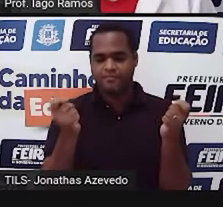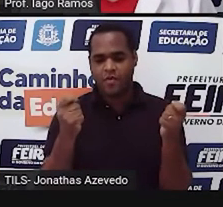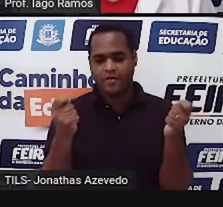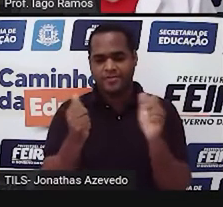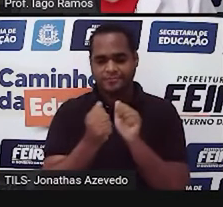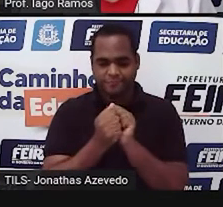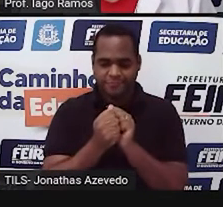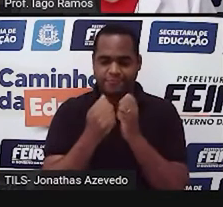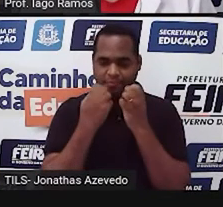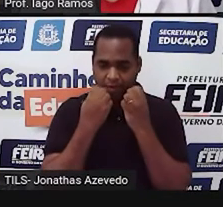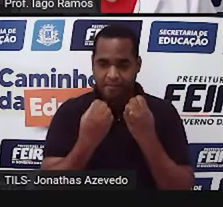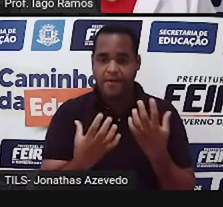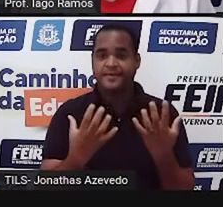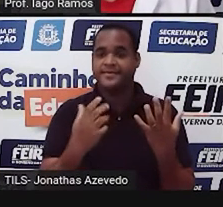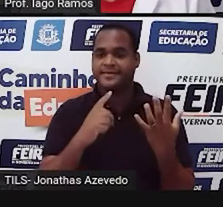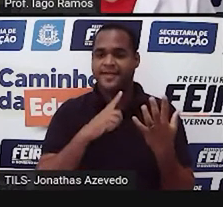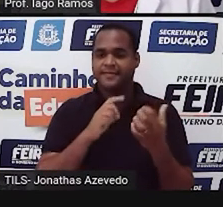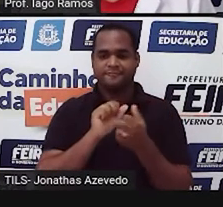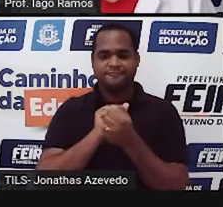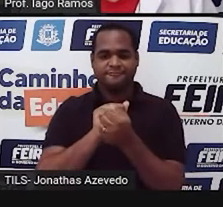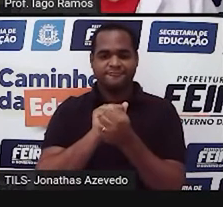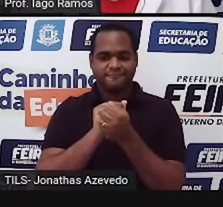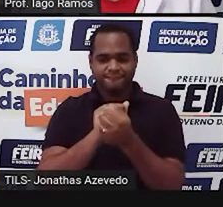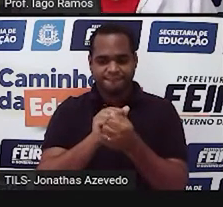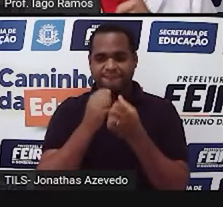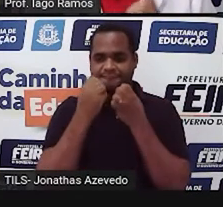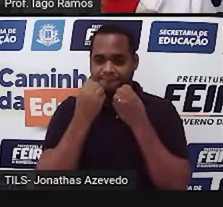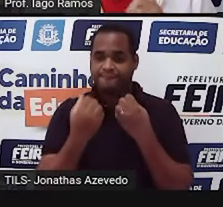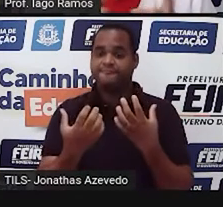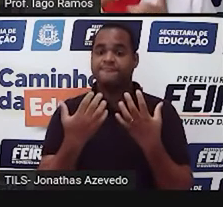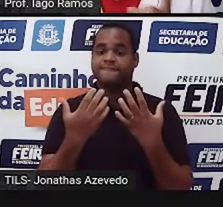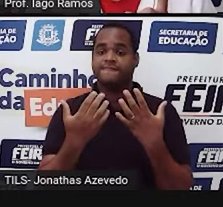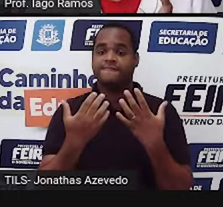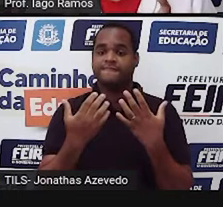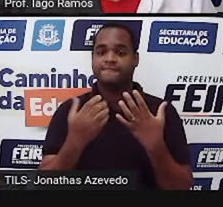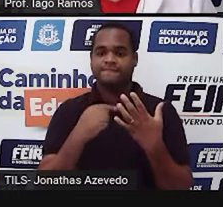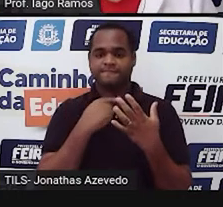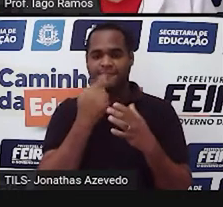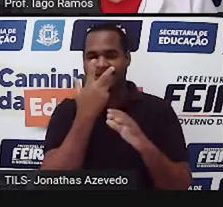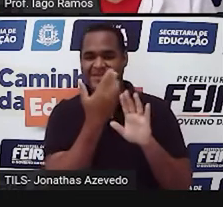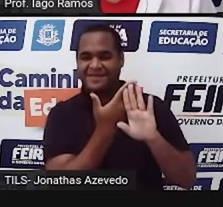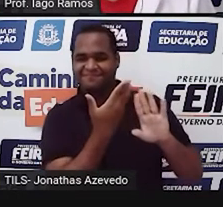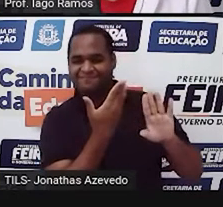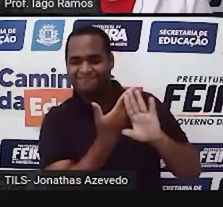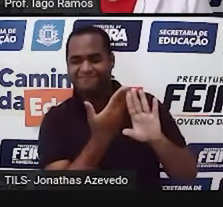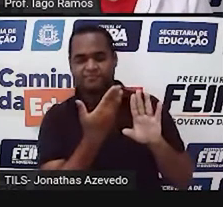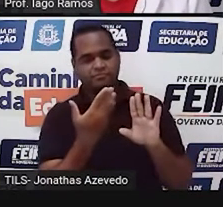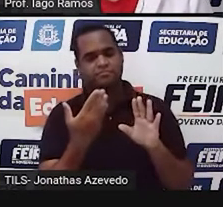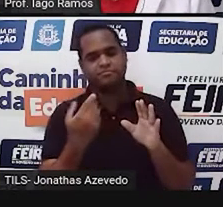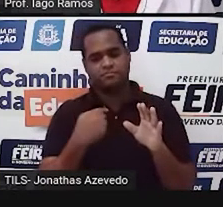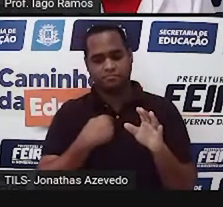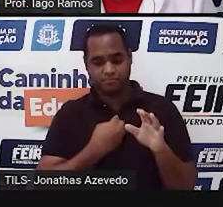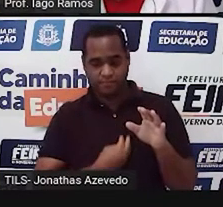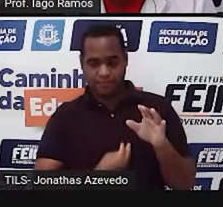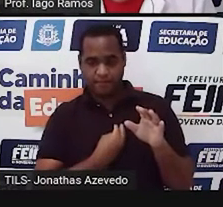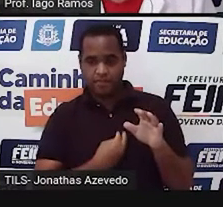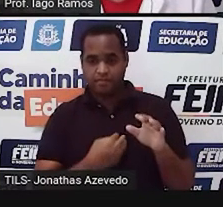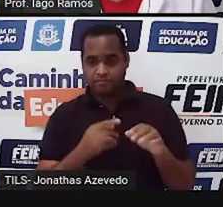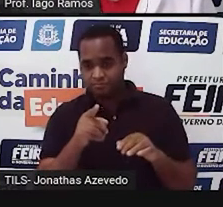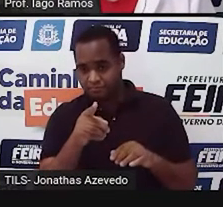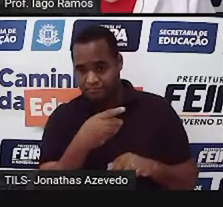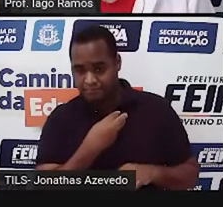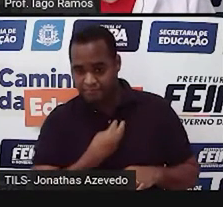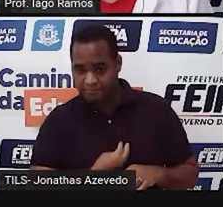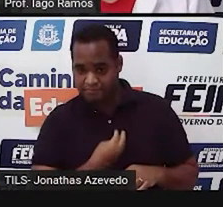uma vez aqui com você não é juntinhos ainda aqui separados eu aqui você